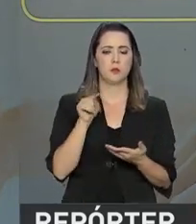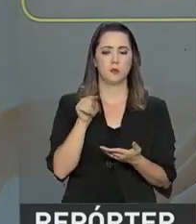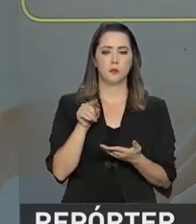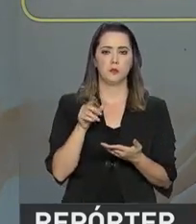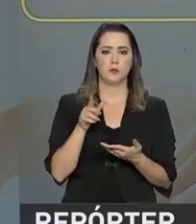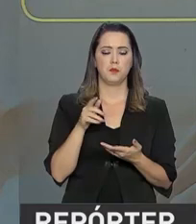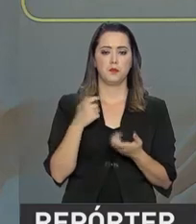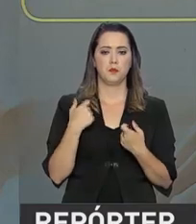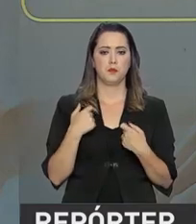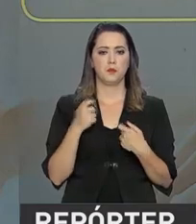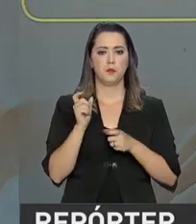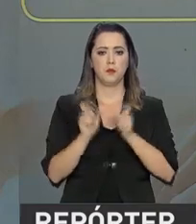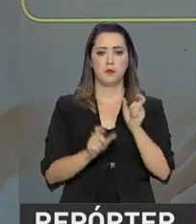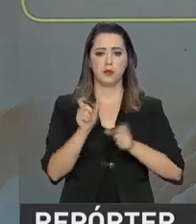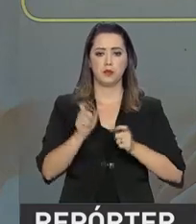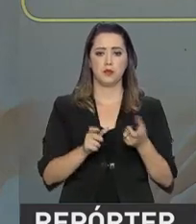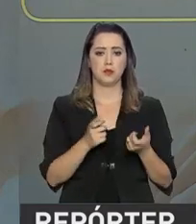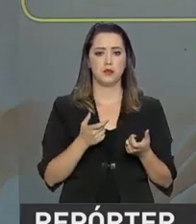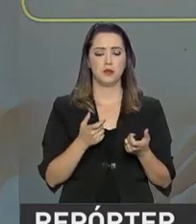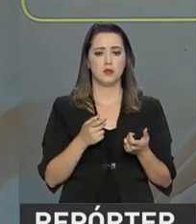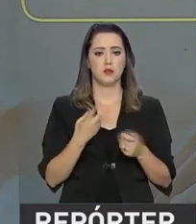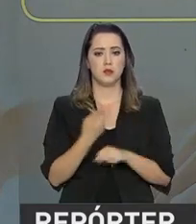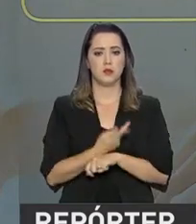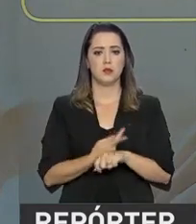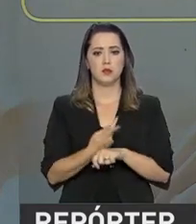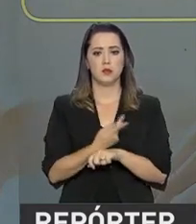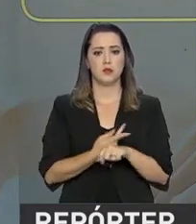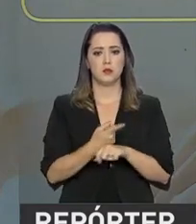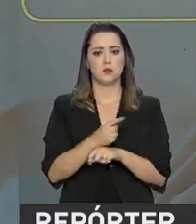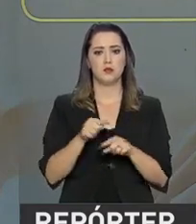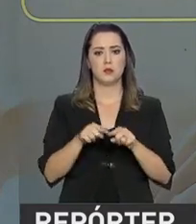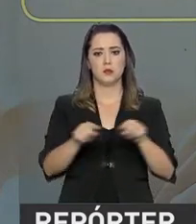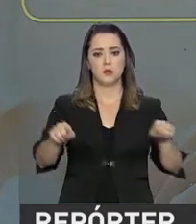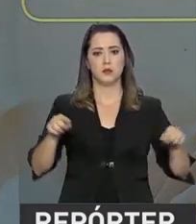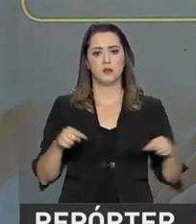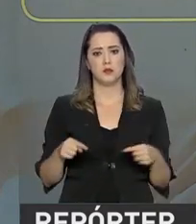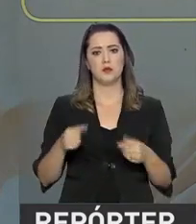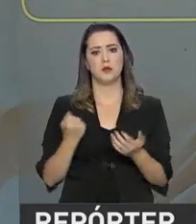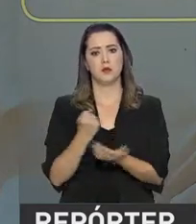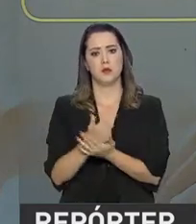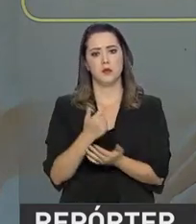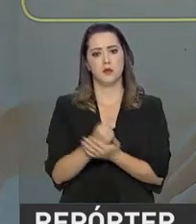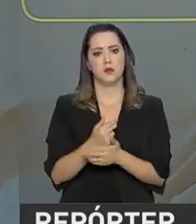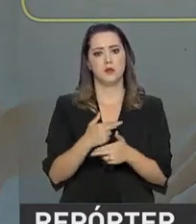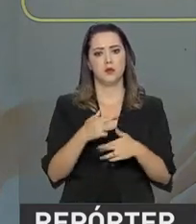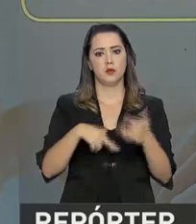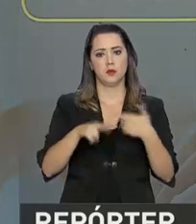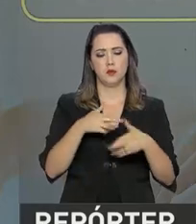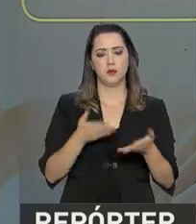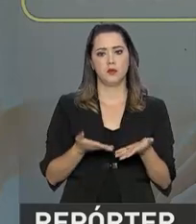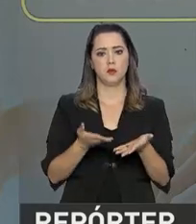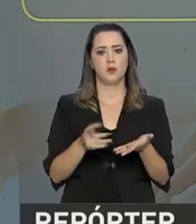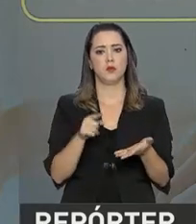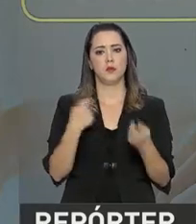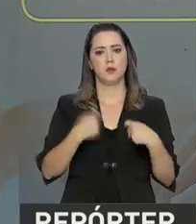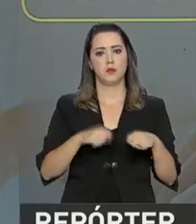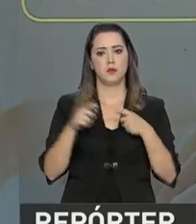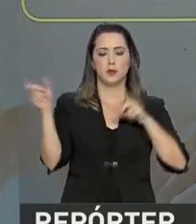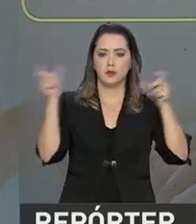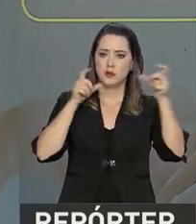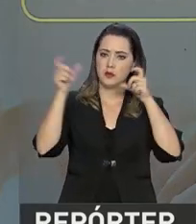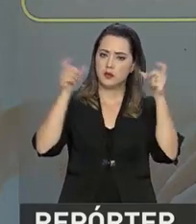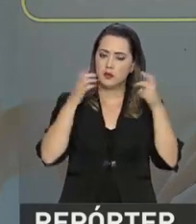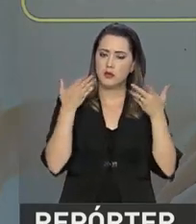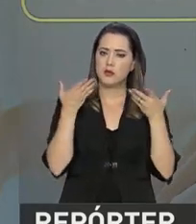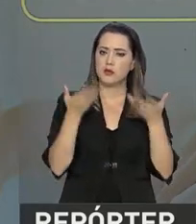então o consumidor quando ele busca alguma loja para comprar algum presente e tudo mais ele tem que ter atenção